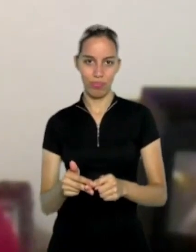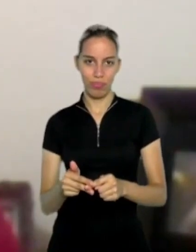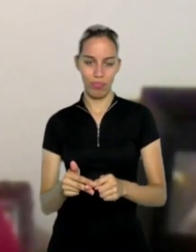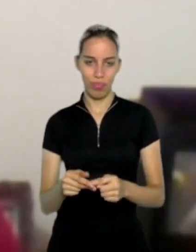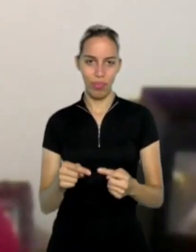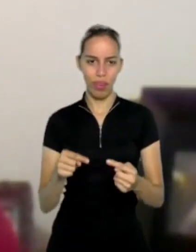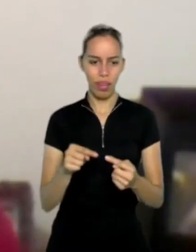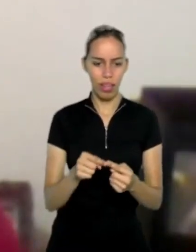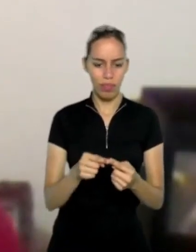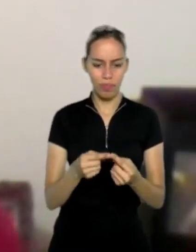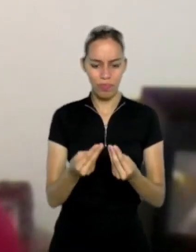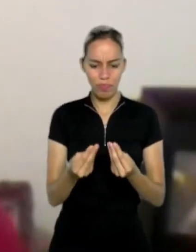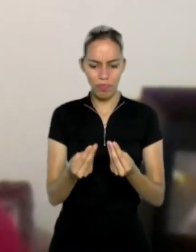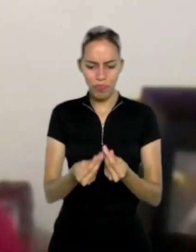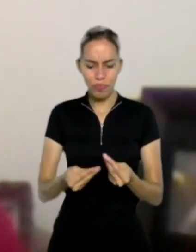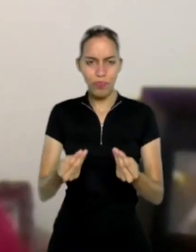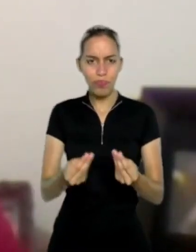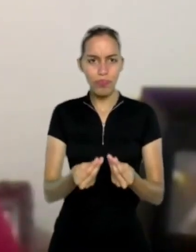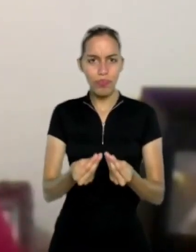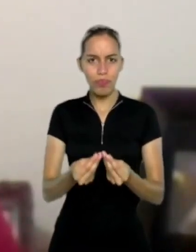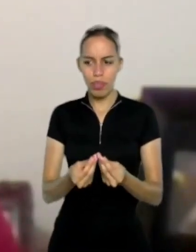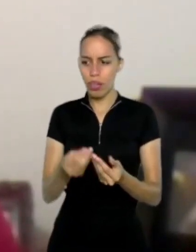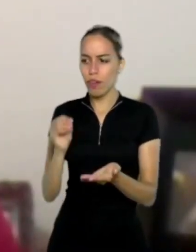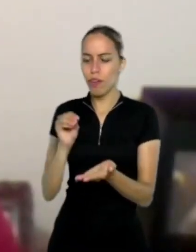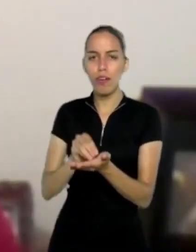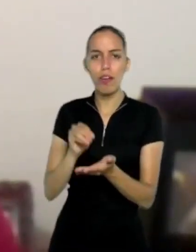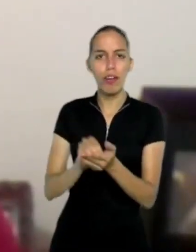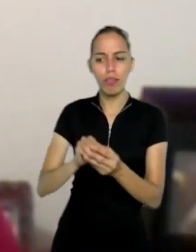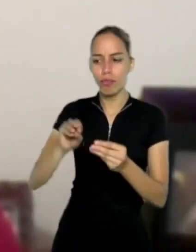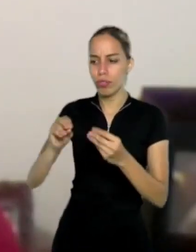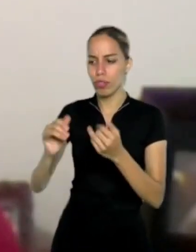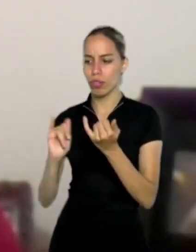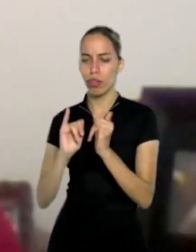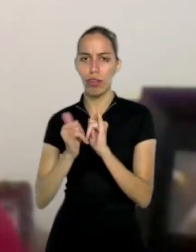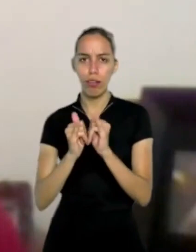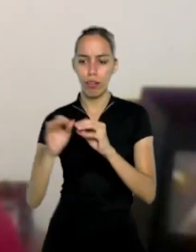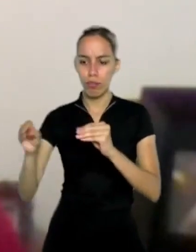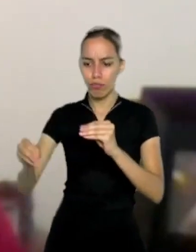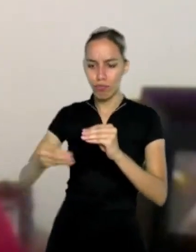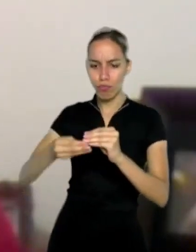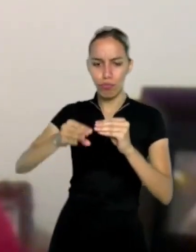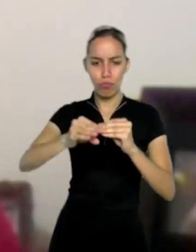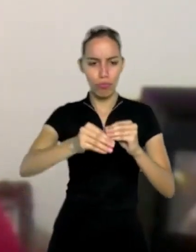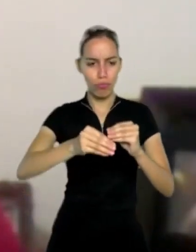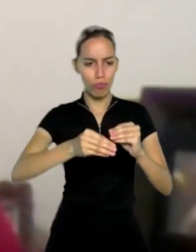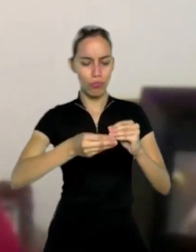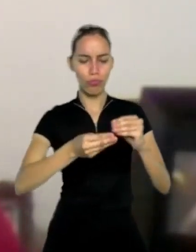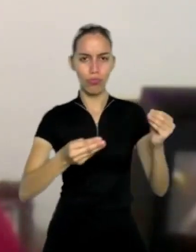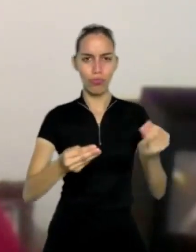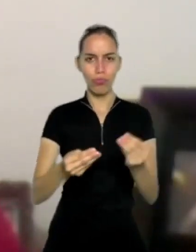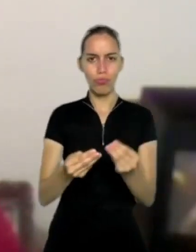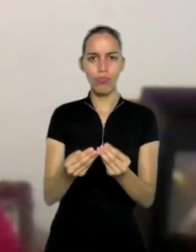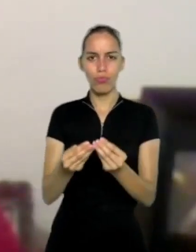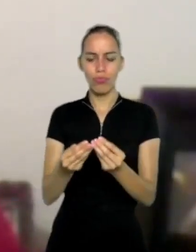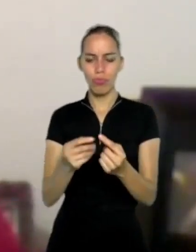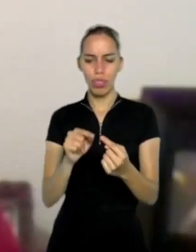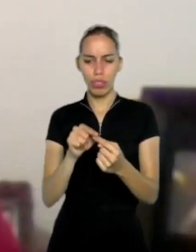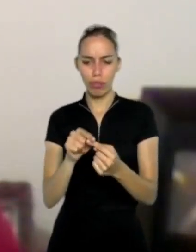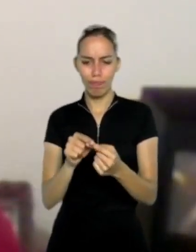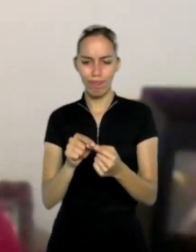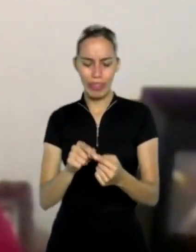placenta mastigada nutre outras palavras. Ao cordão, ora pulsante, ora enrolado no